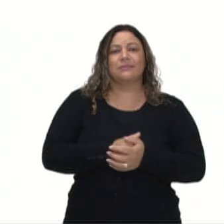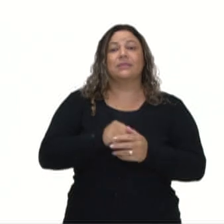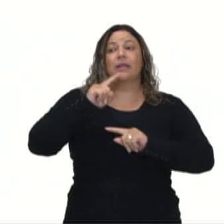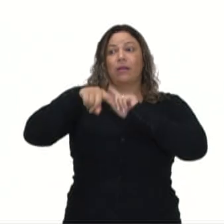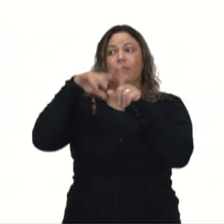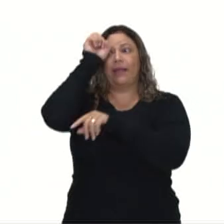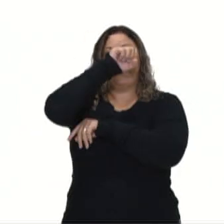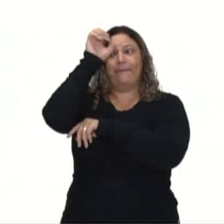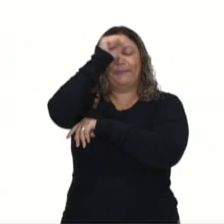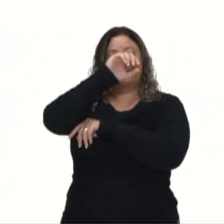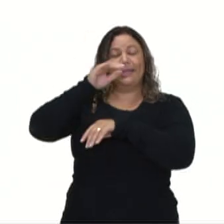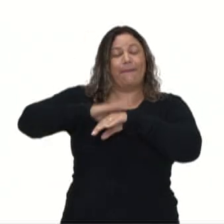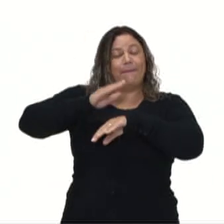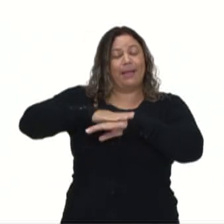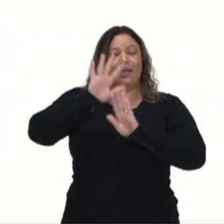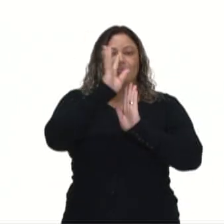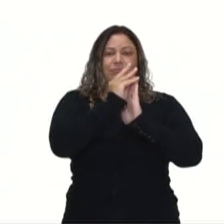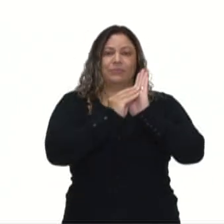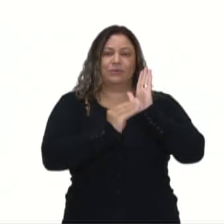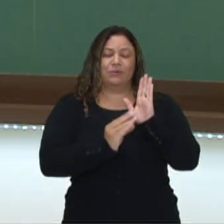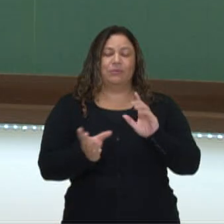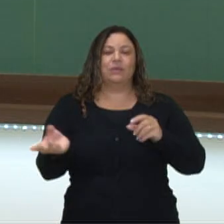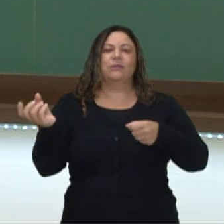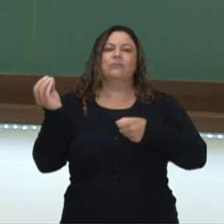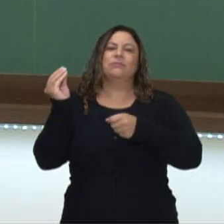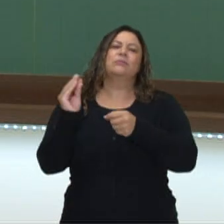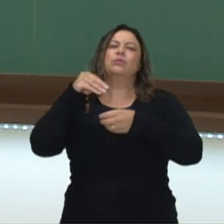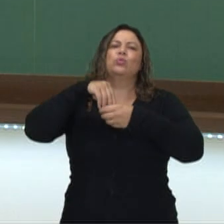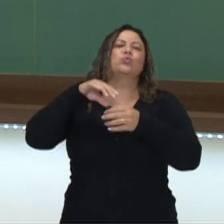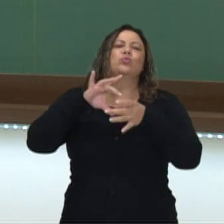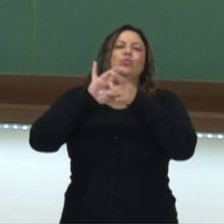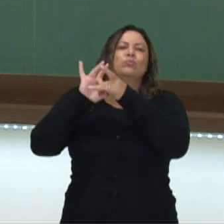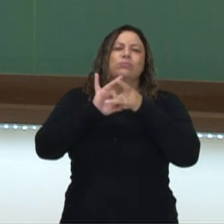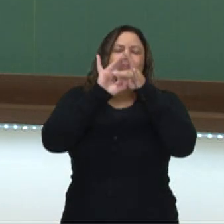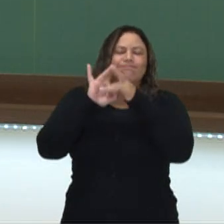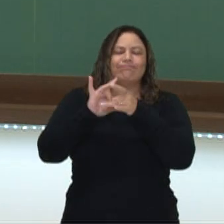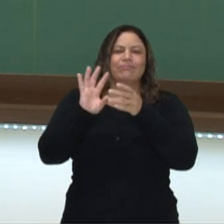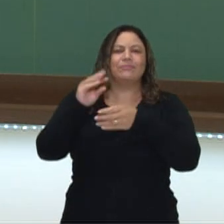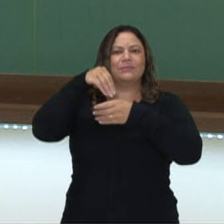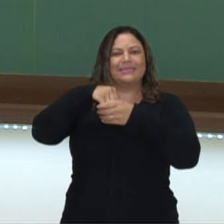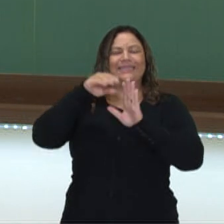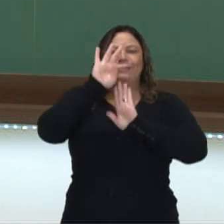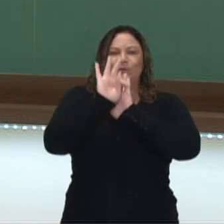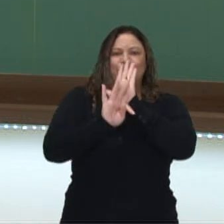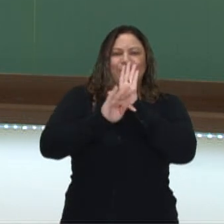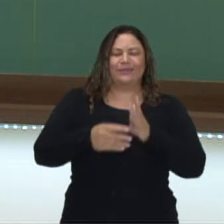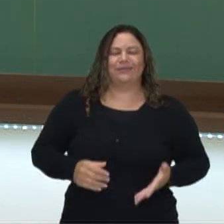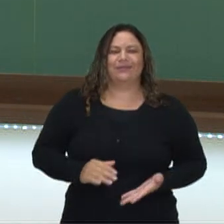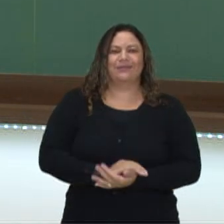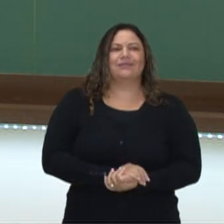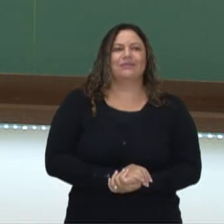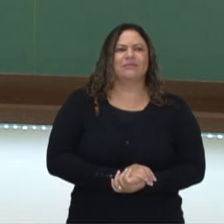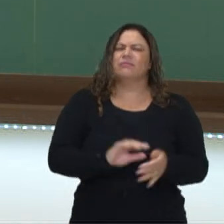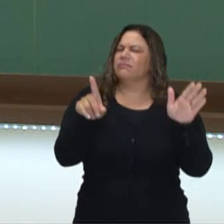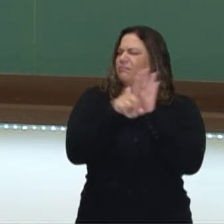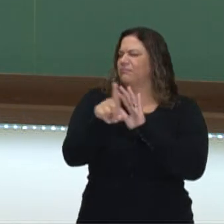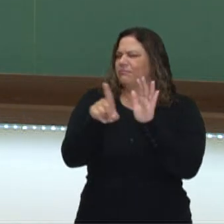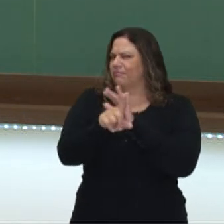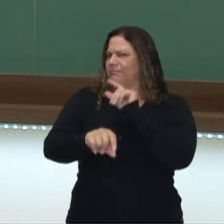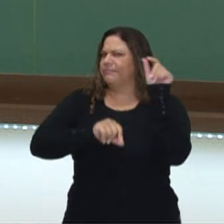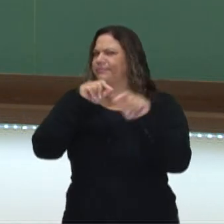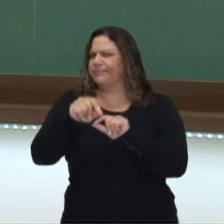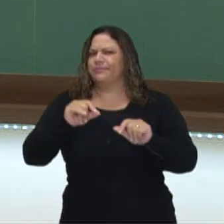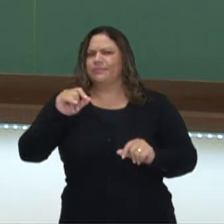mais sobre os elementos conectivos dentro de um texto. Pois bem, eu trouxe para vocês aí algumas questões para que vocês